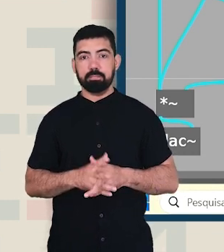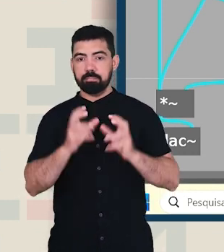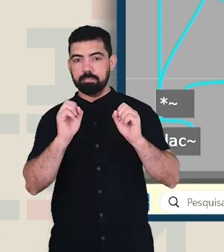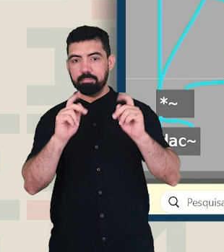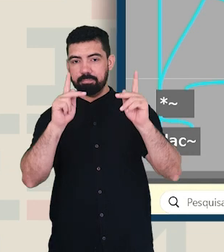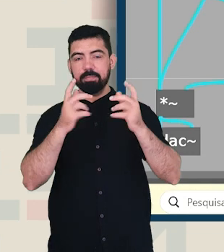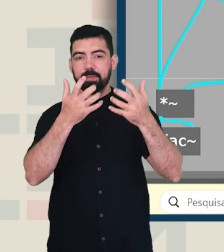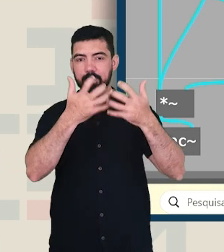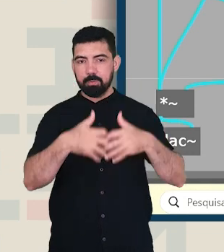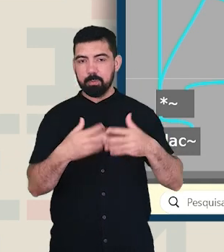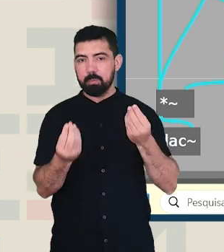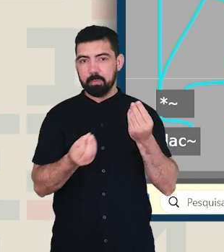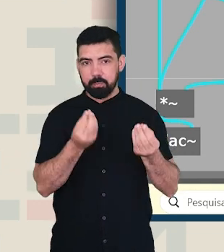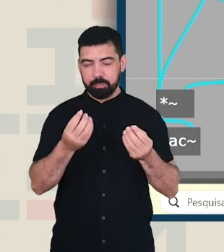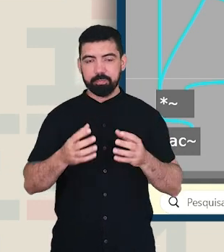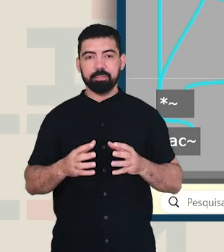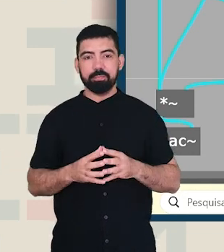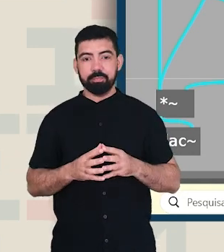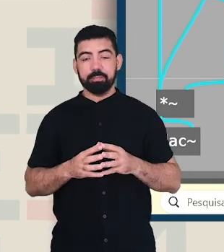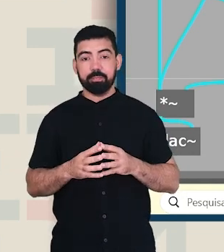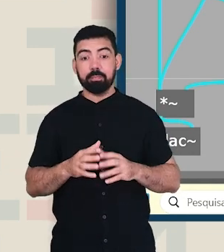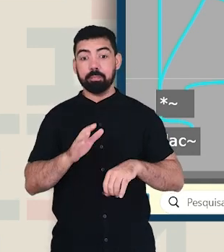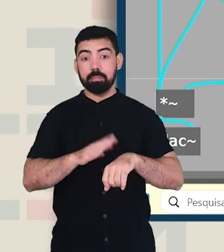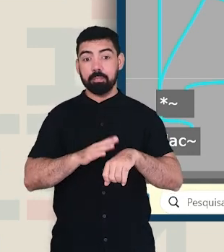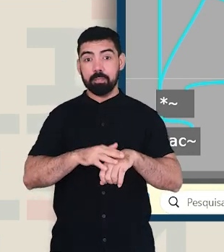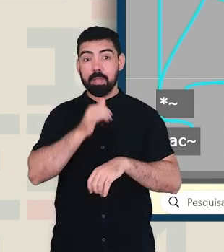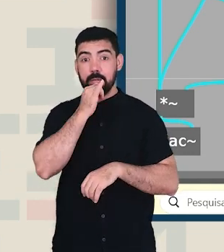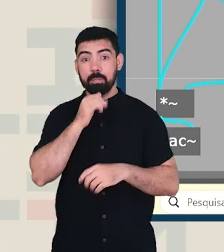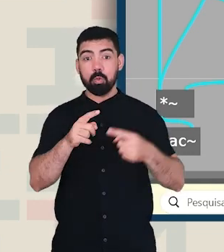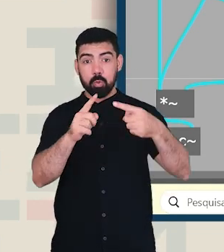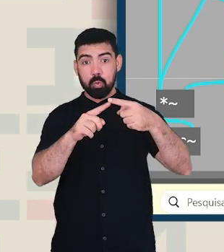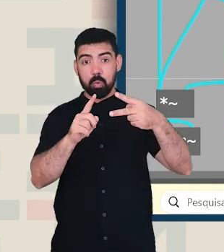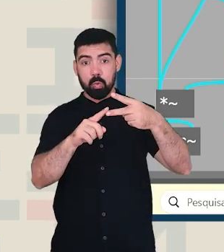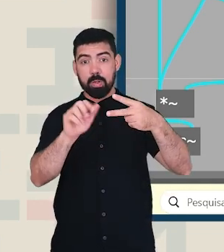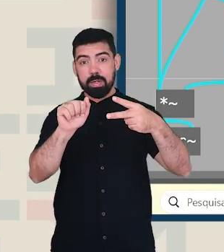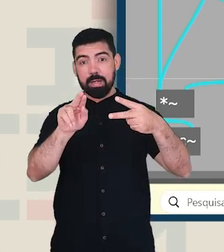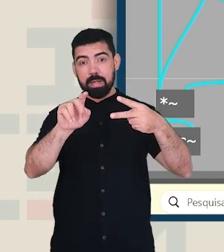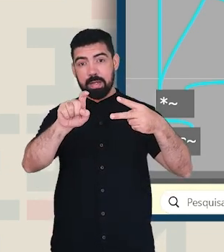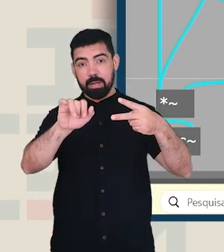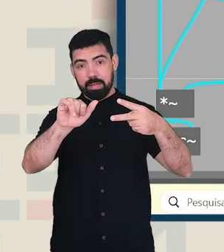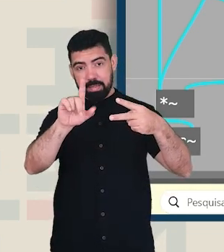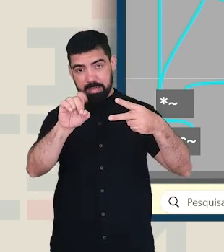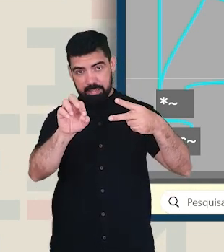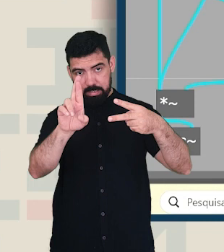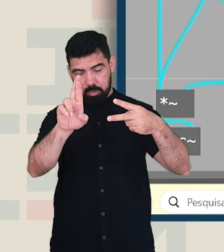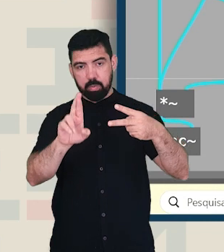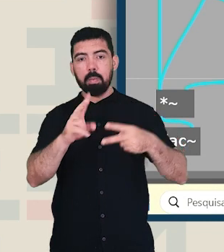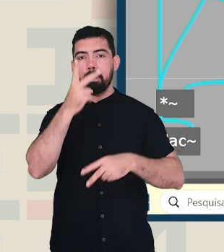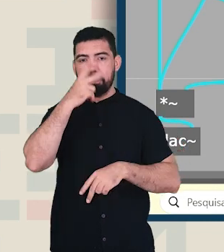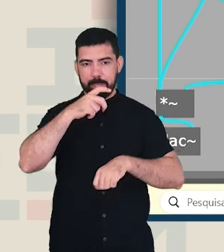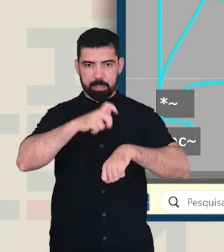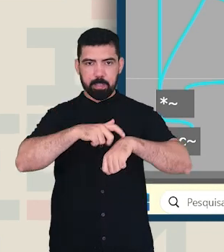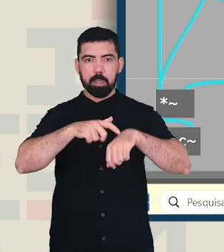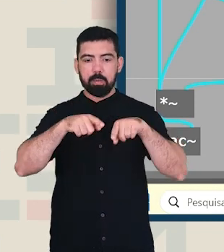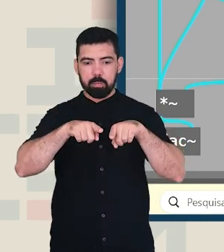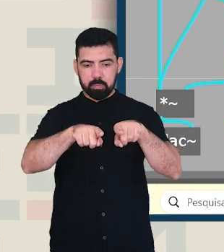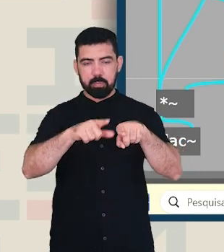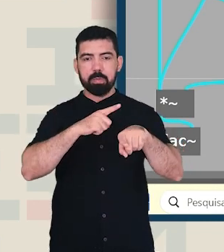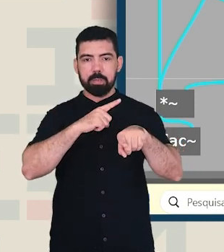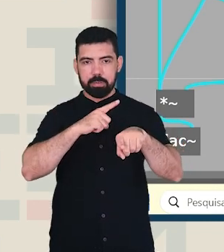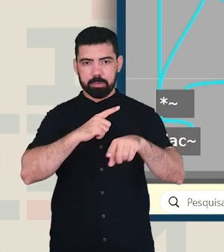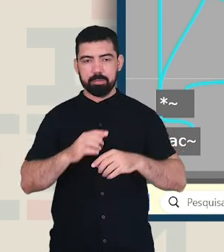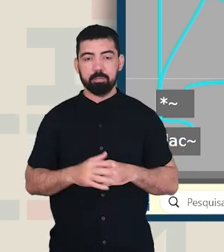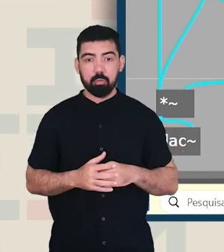Ok, como funciona? Esses dois osciladores estão soando ao mesmo tempo, um